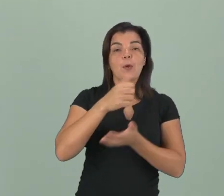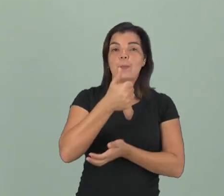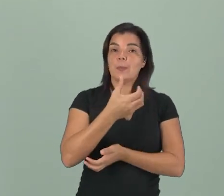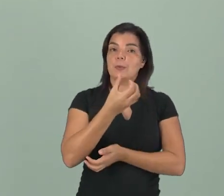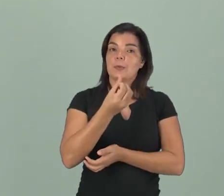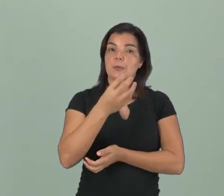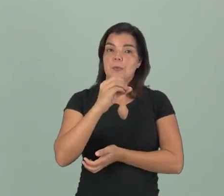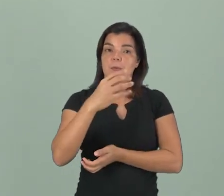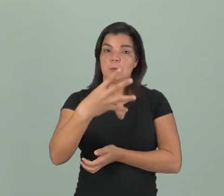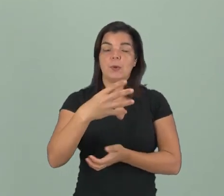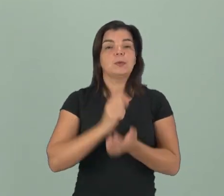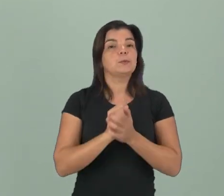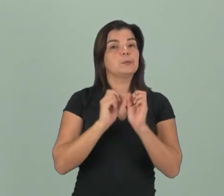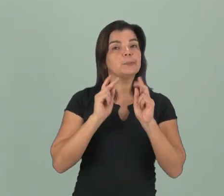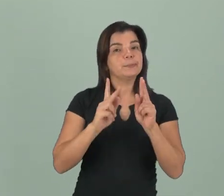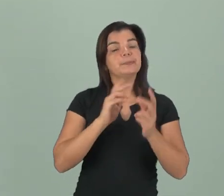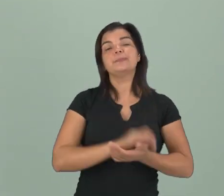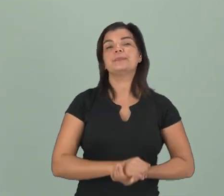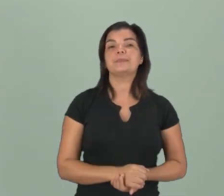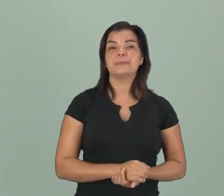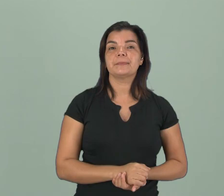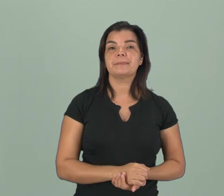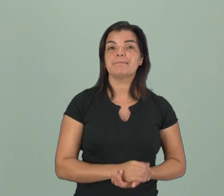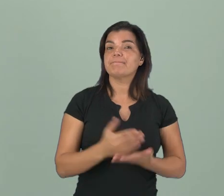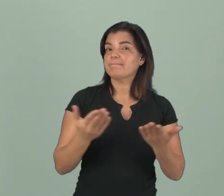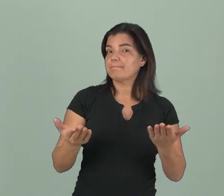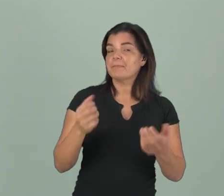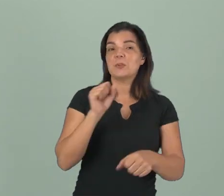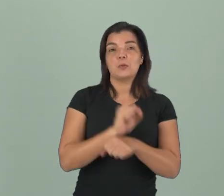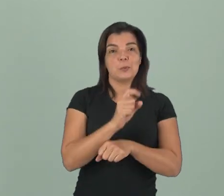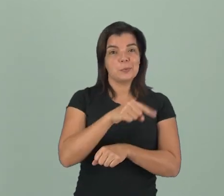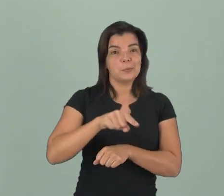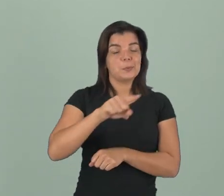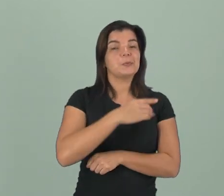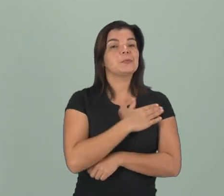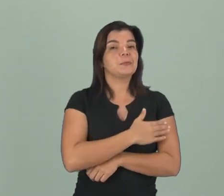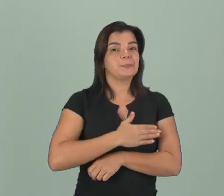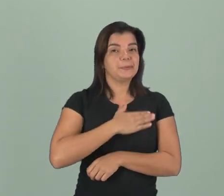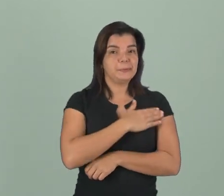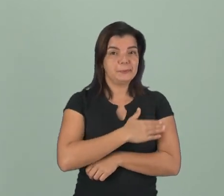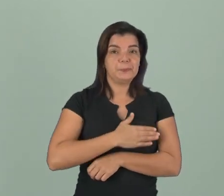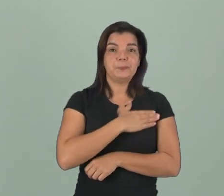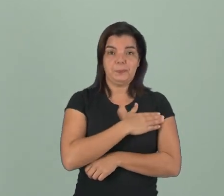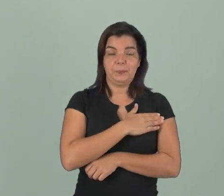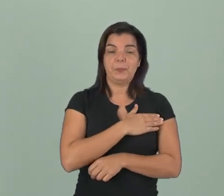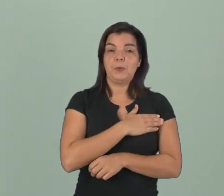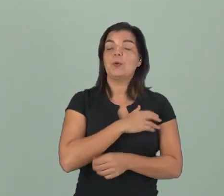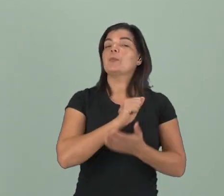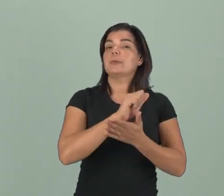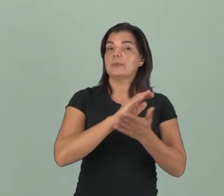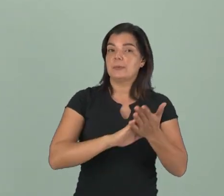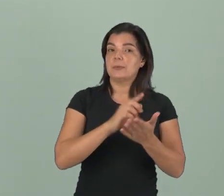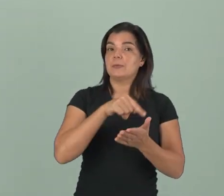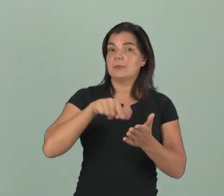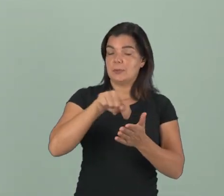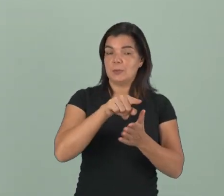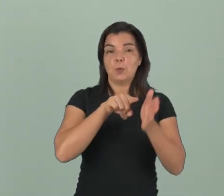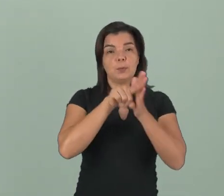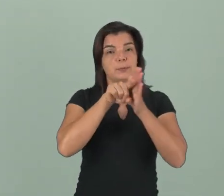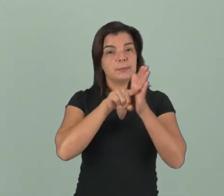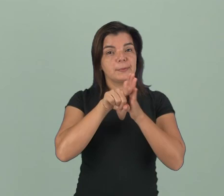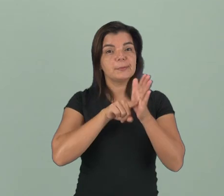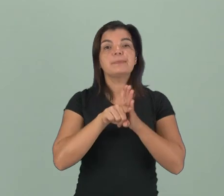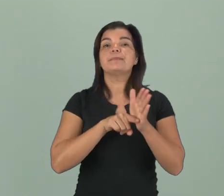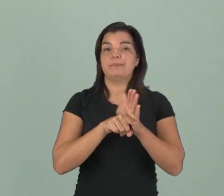1604 Ok é isso Pessoal espero que vocês tenham gostado eu deixo como tarefa para vocês fazerem